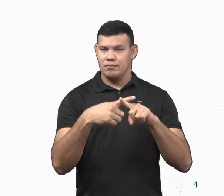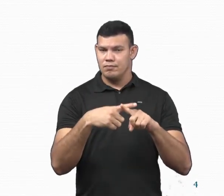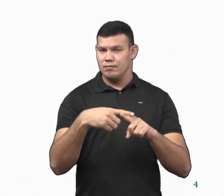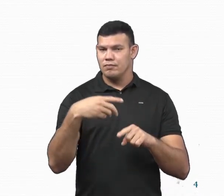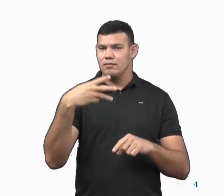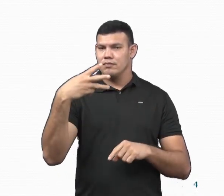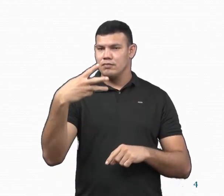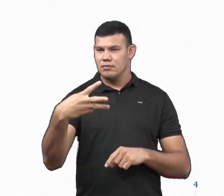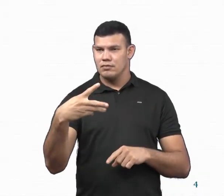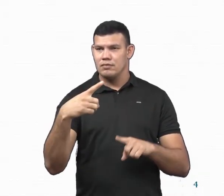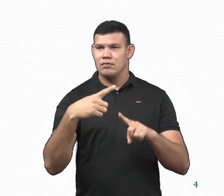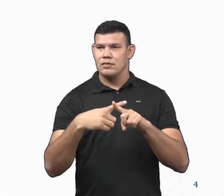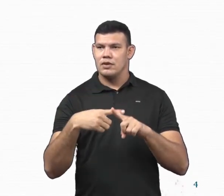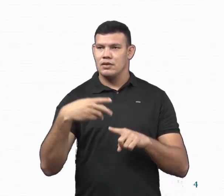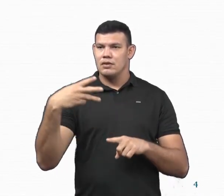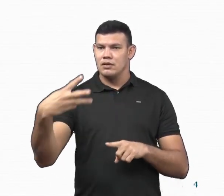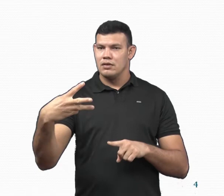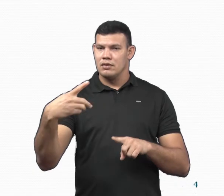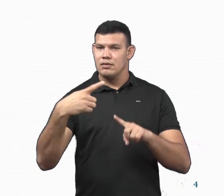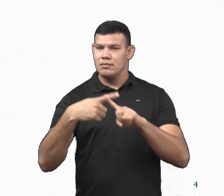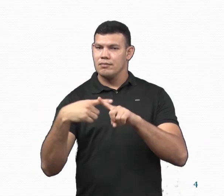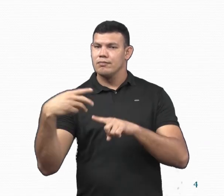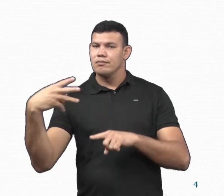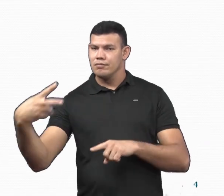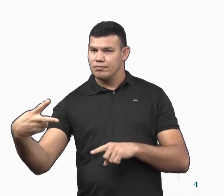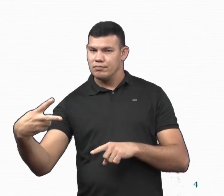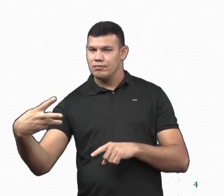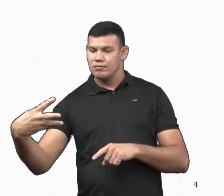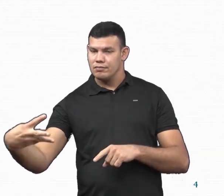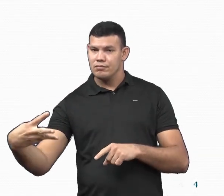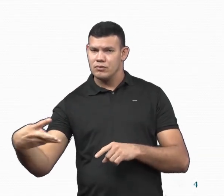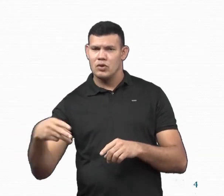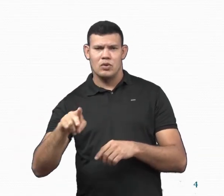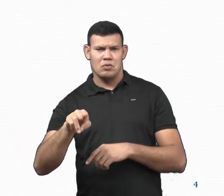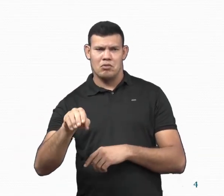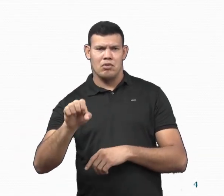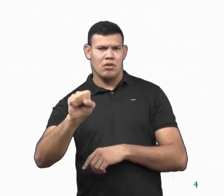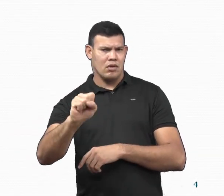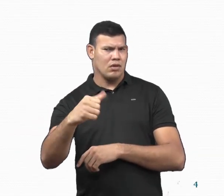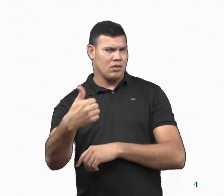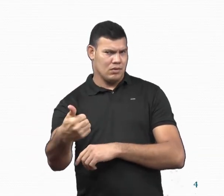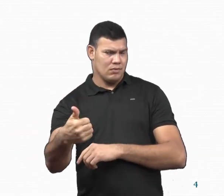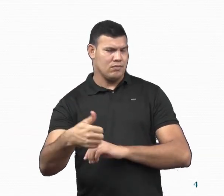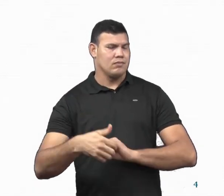3 vezes 3 vezes 3 é 81.